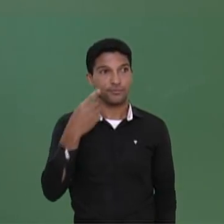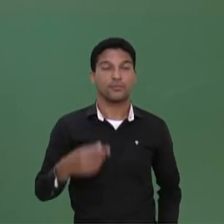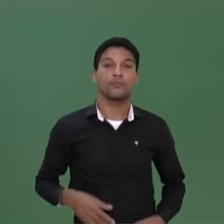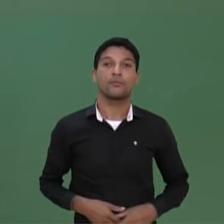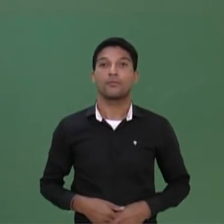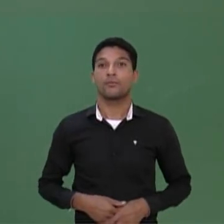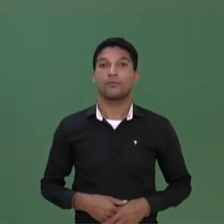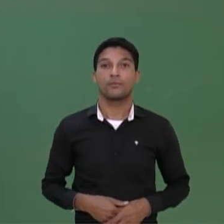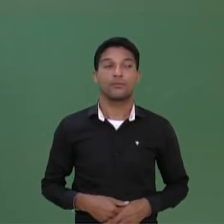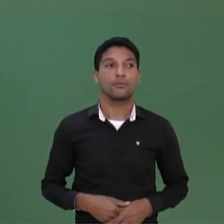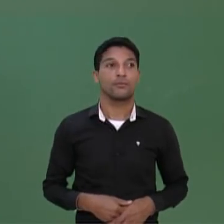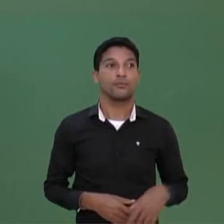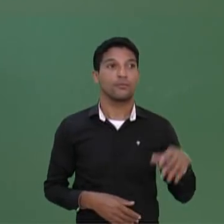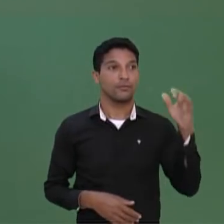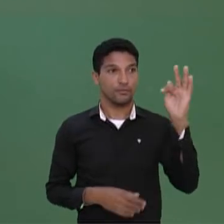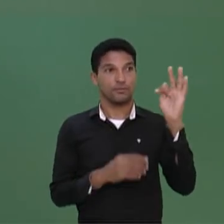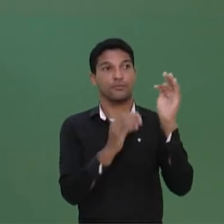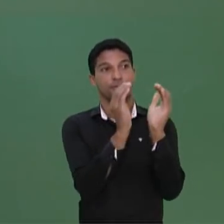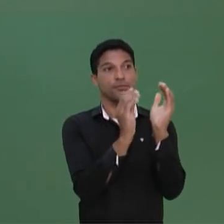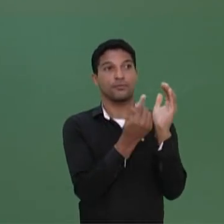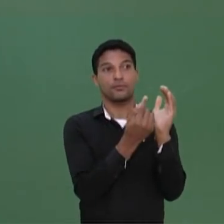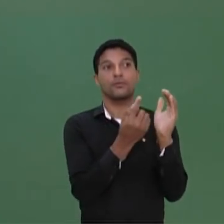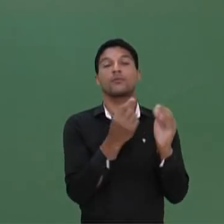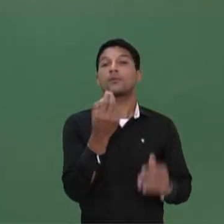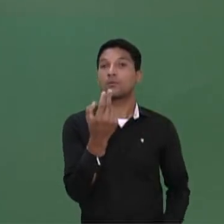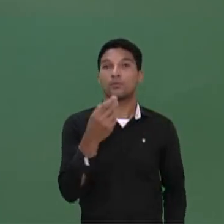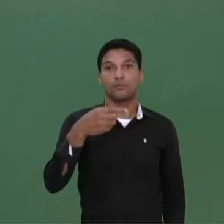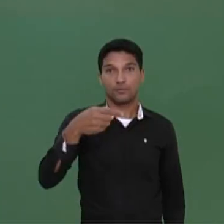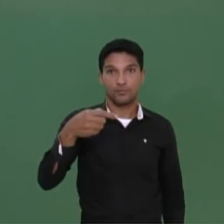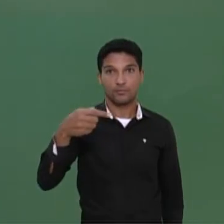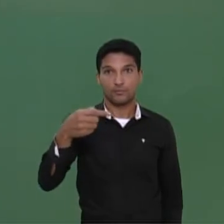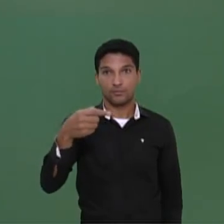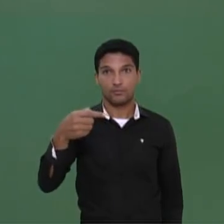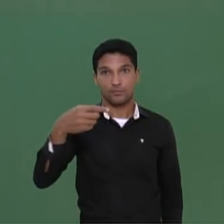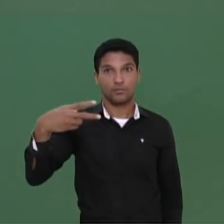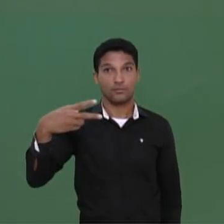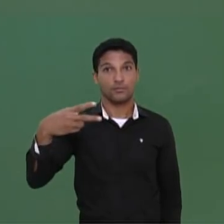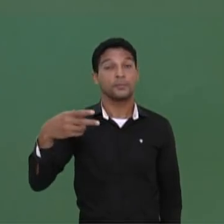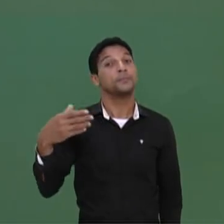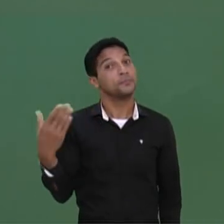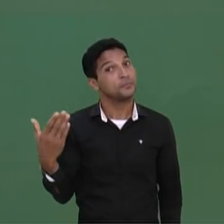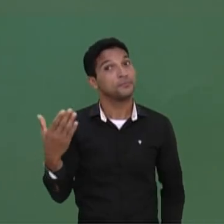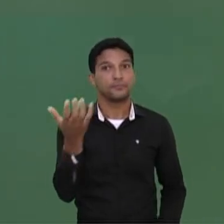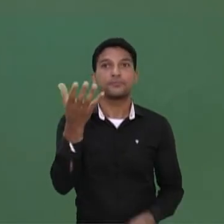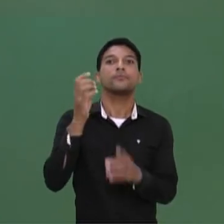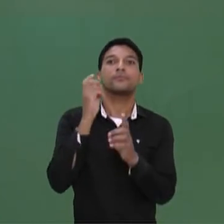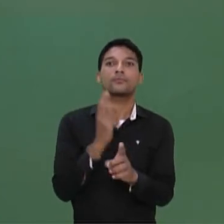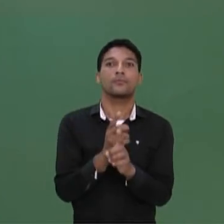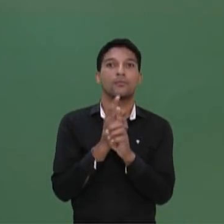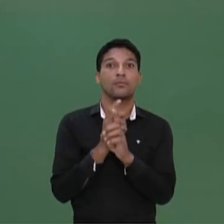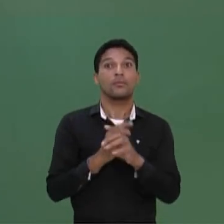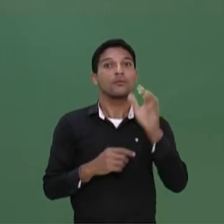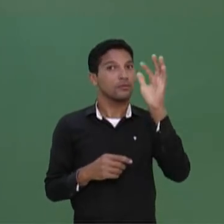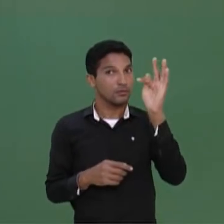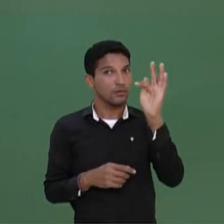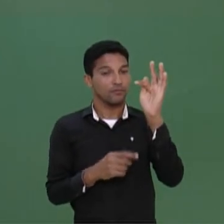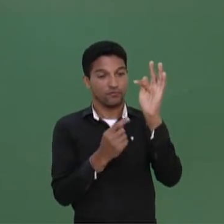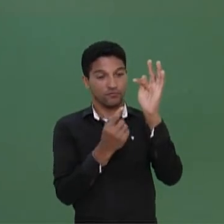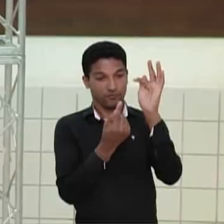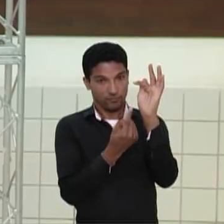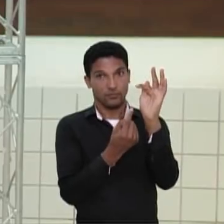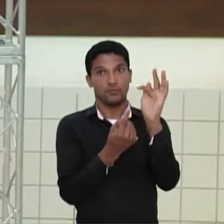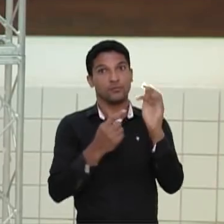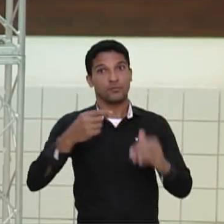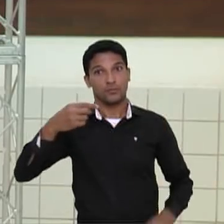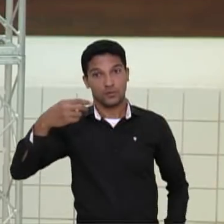1 é igual a menos dois só que o que que eu teria que encontrar f1 = 2